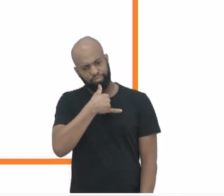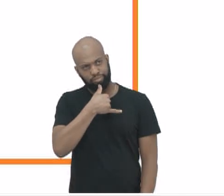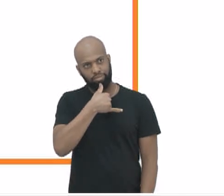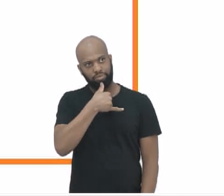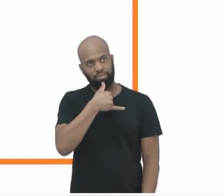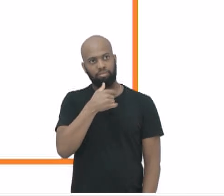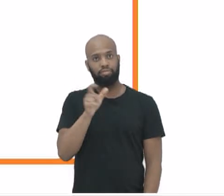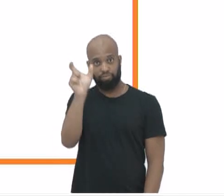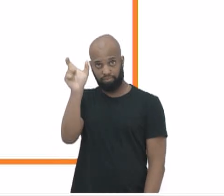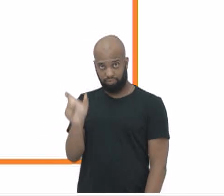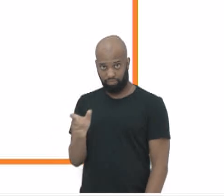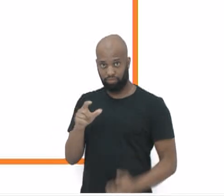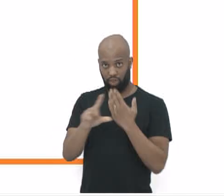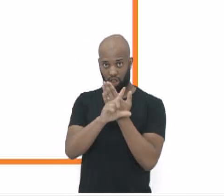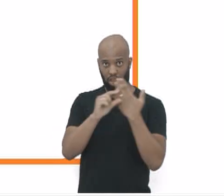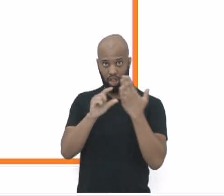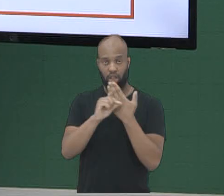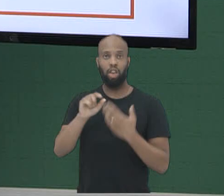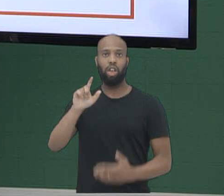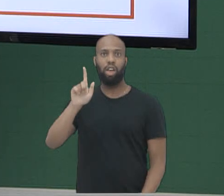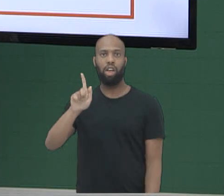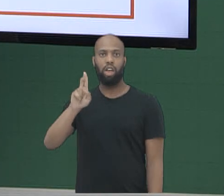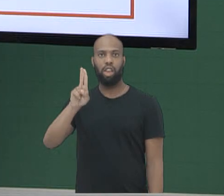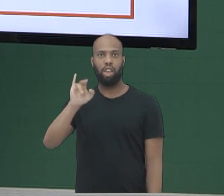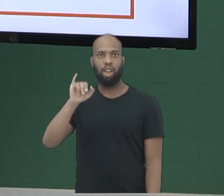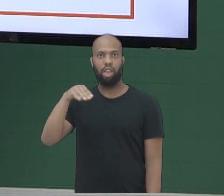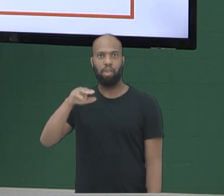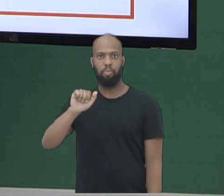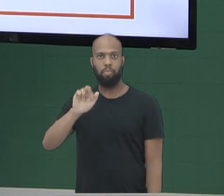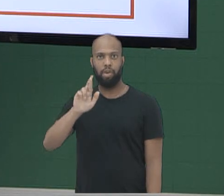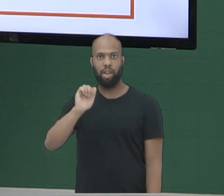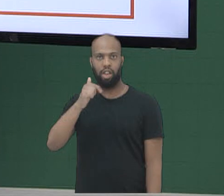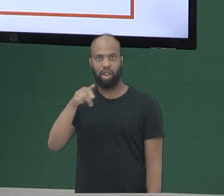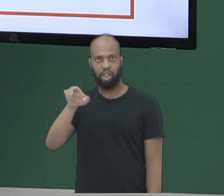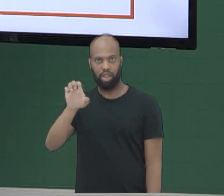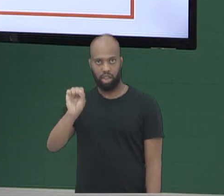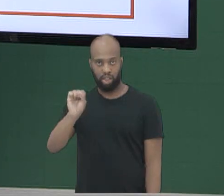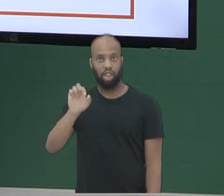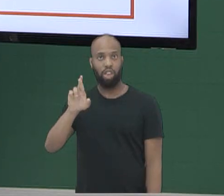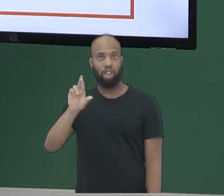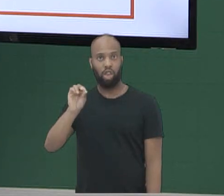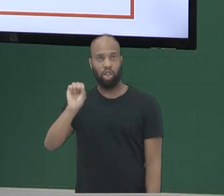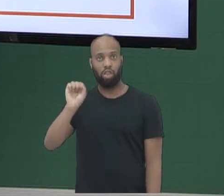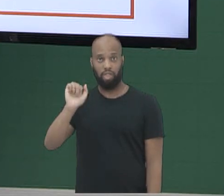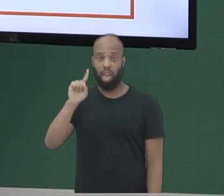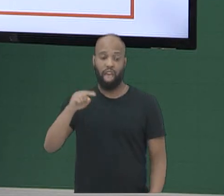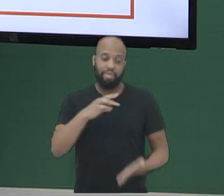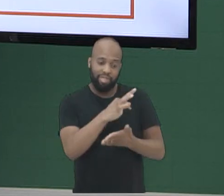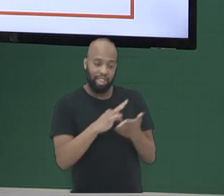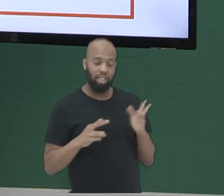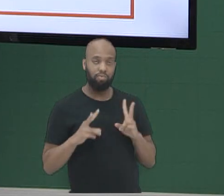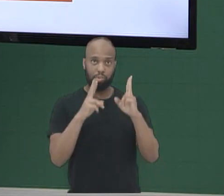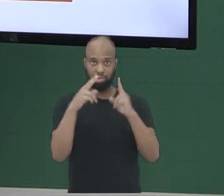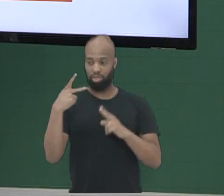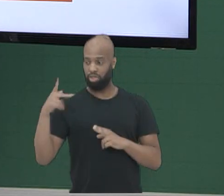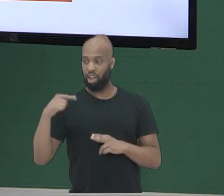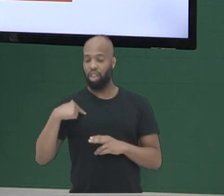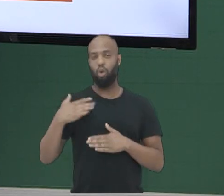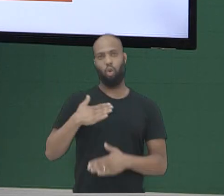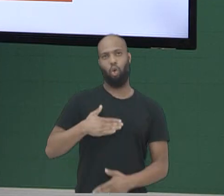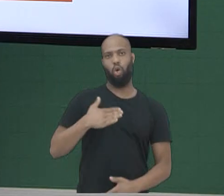ficar alegre a mais, no meio da alegria, e ainda mais alegre, ainda